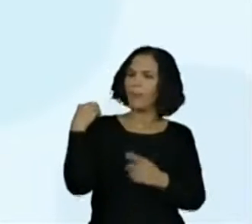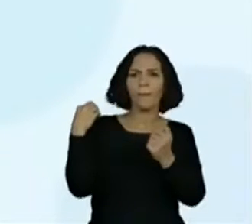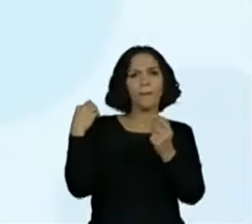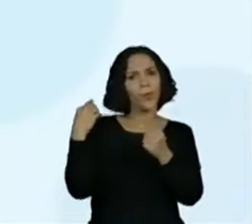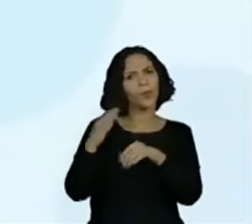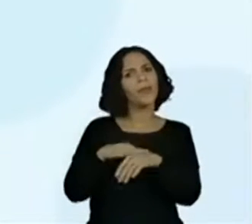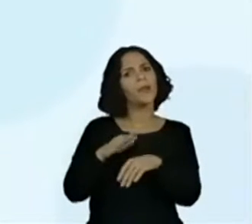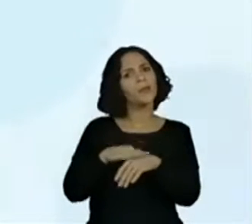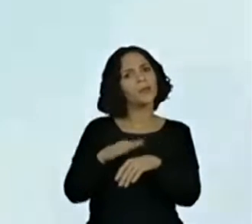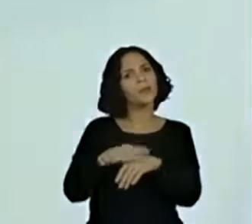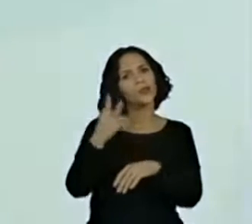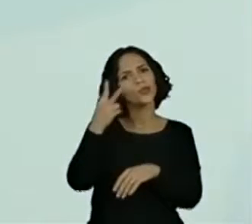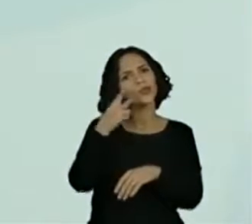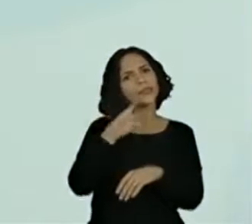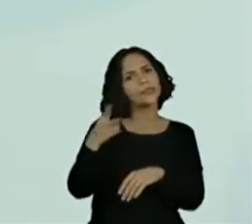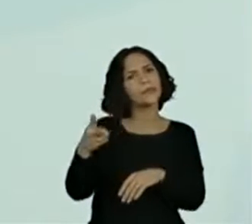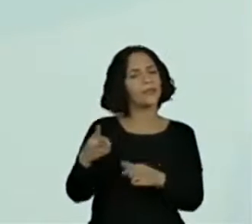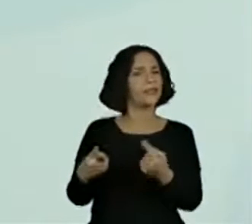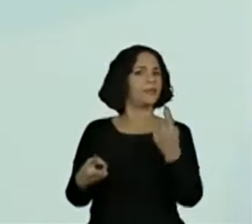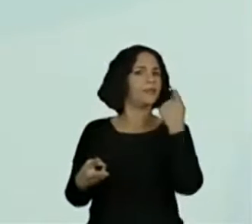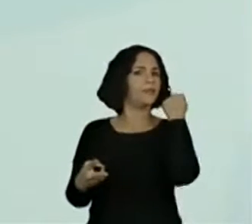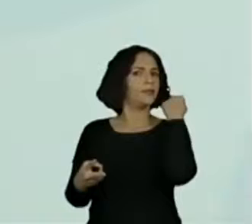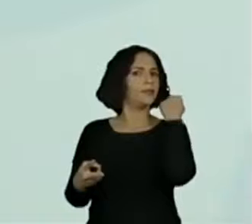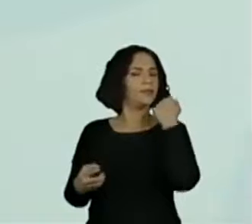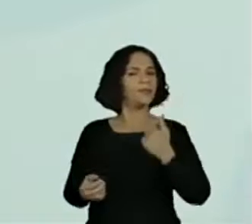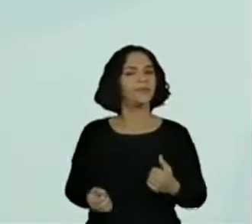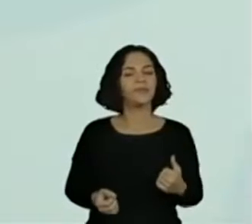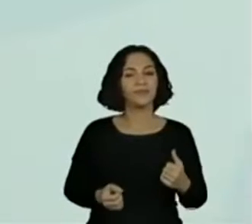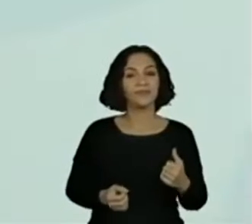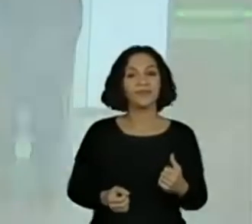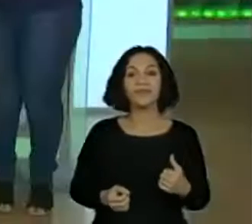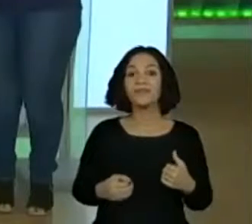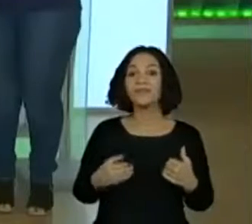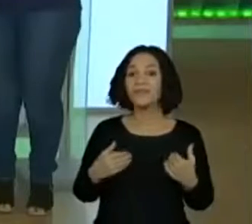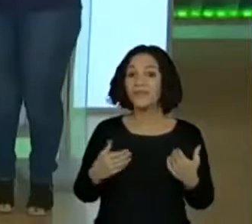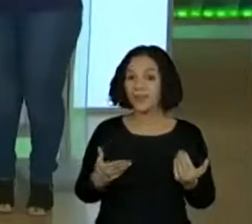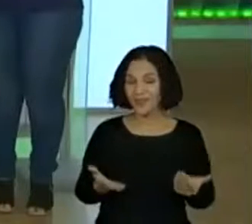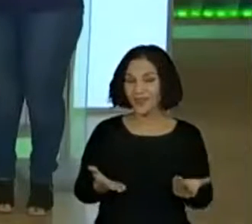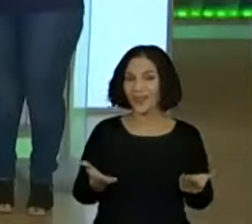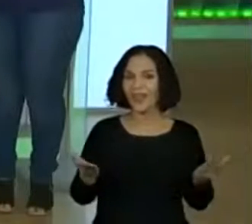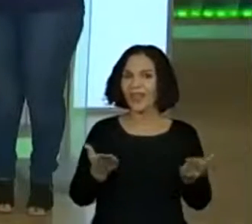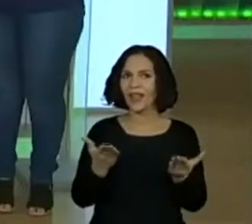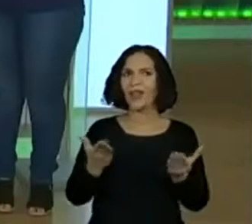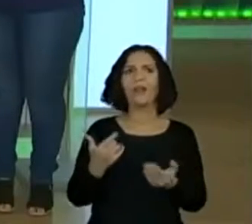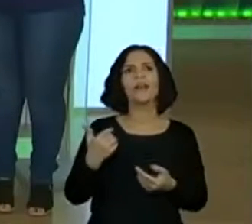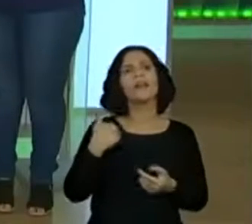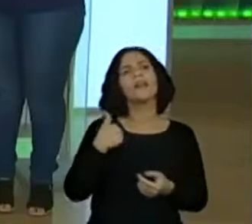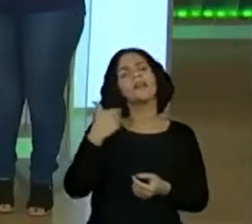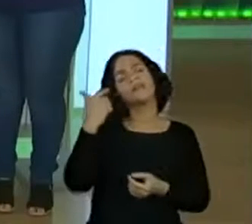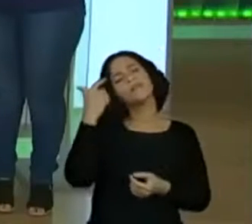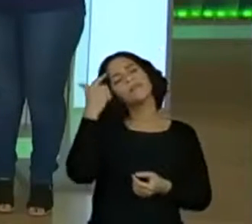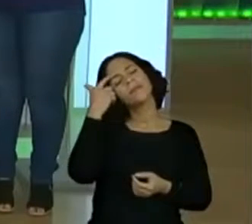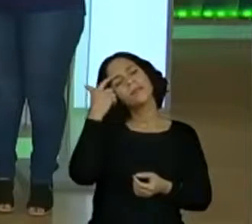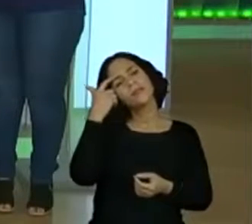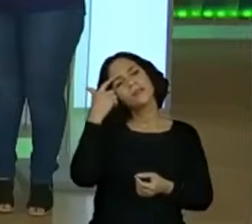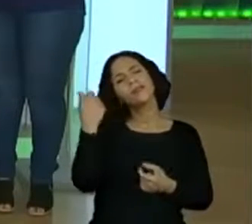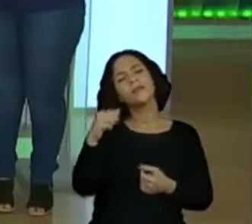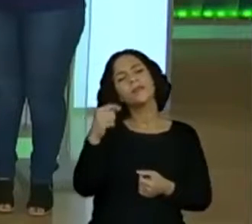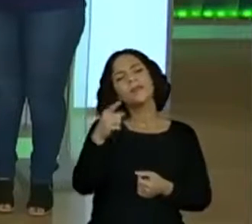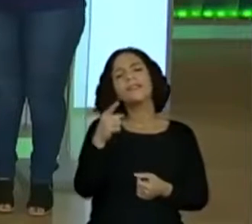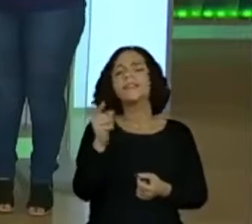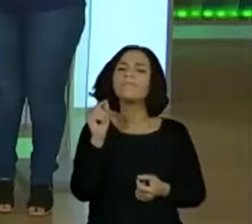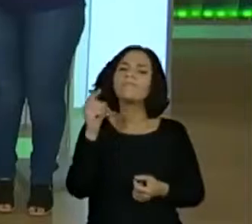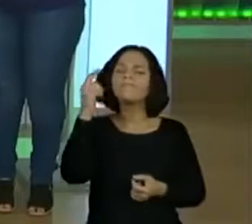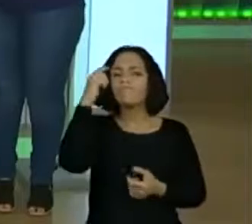professora Viviane? Há umas 2 semanas atrás. Exatamente. E agora, sabe o que me chama a atenção e que a gente precisa parar aí